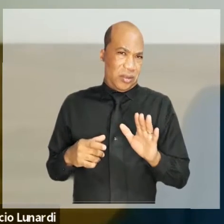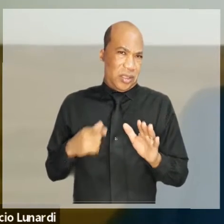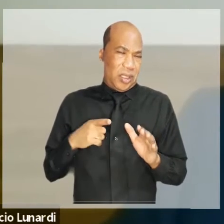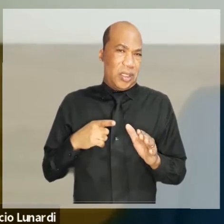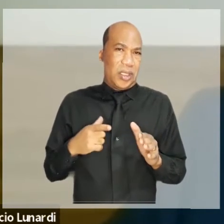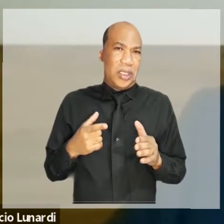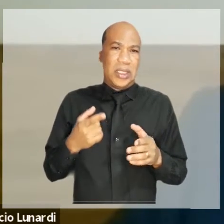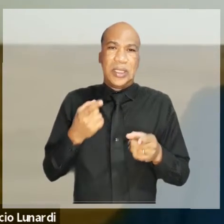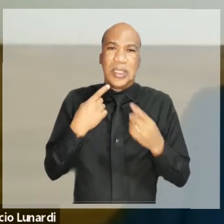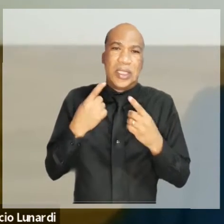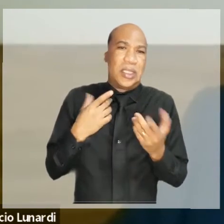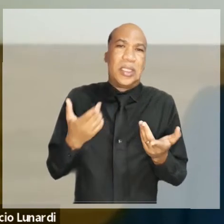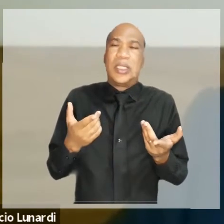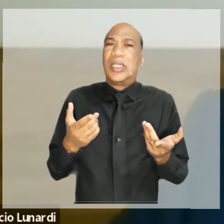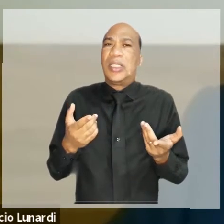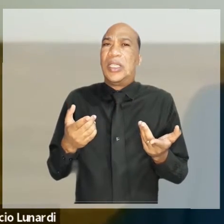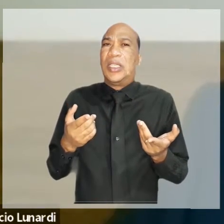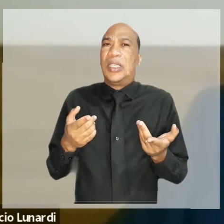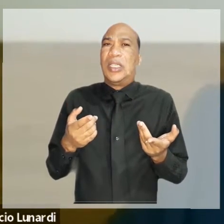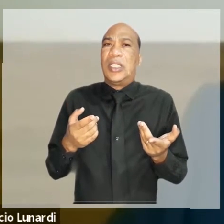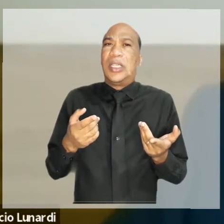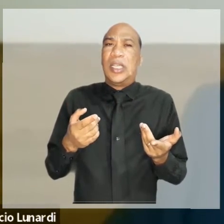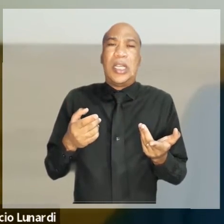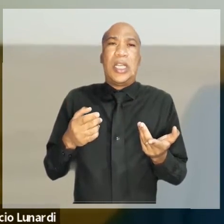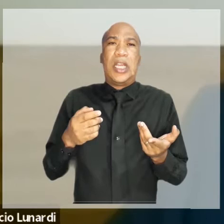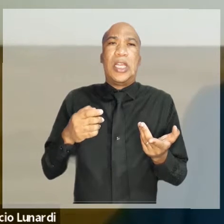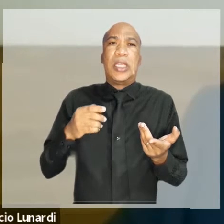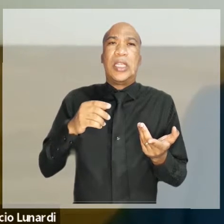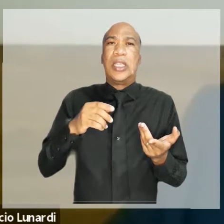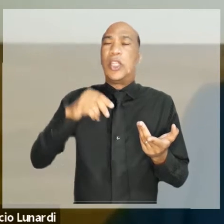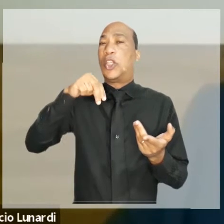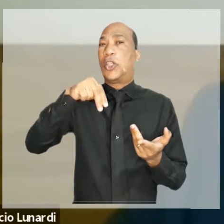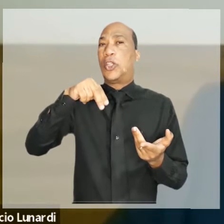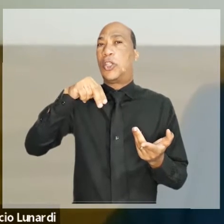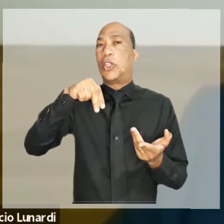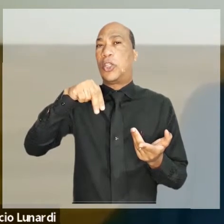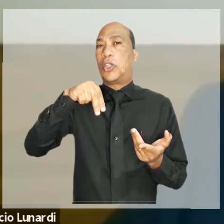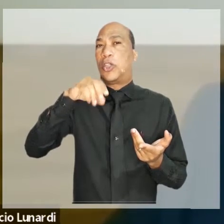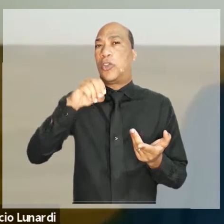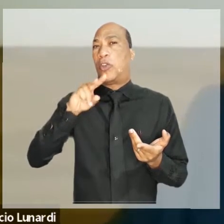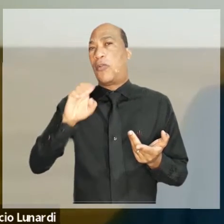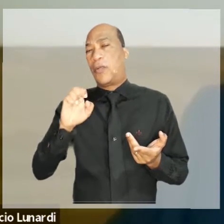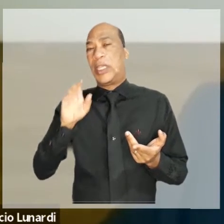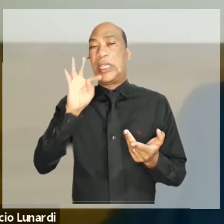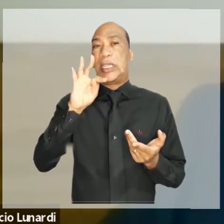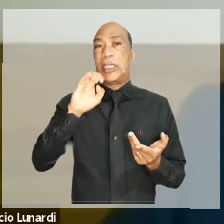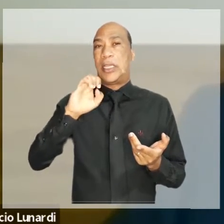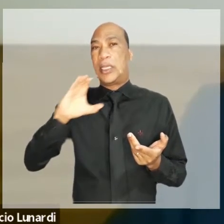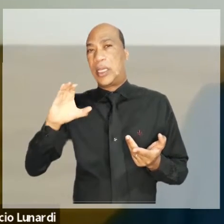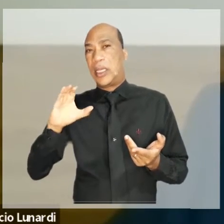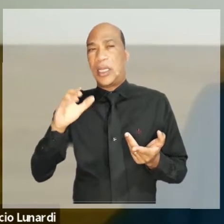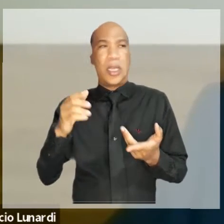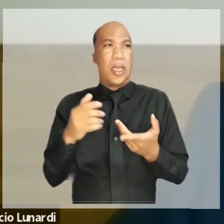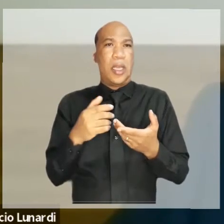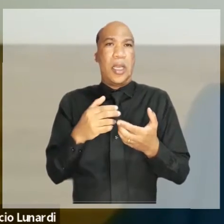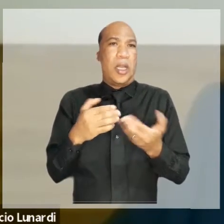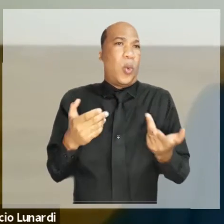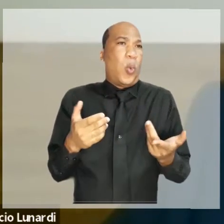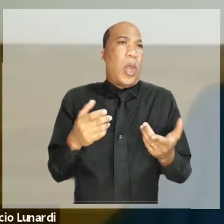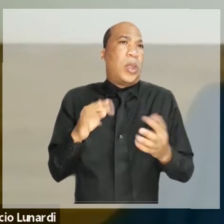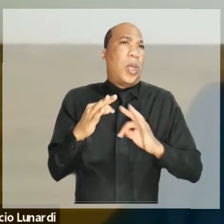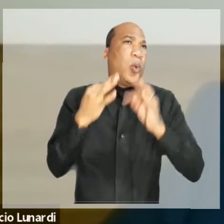sobre o GovTech, né, existe um debate bem grande sobre o GovTech, ou seja, a tecnologia aplicada a governos e a